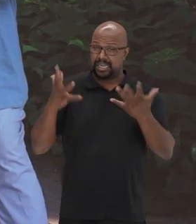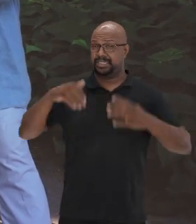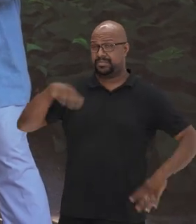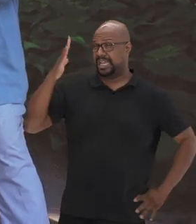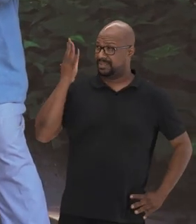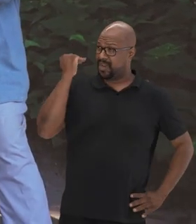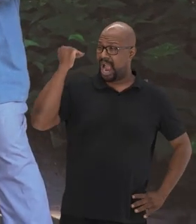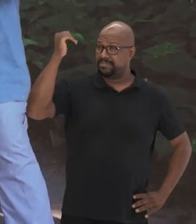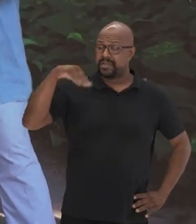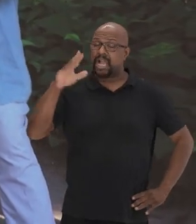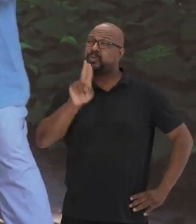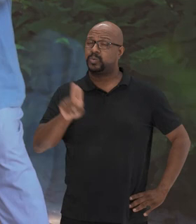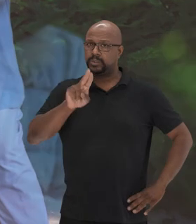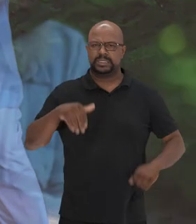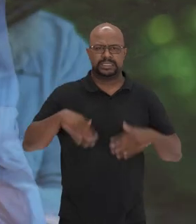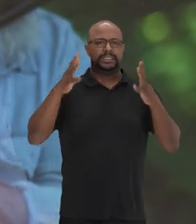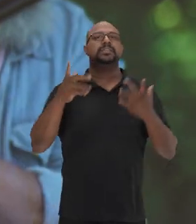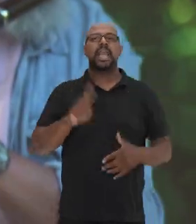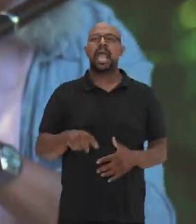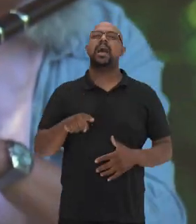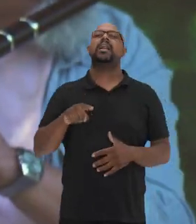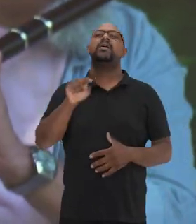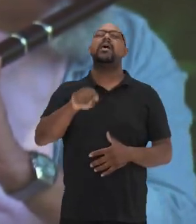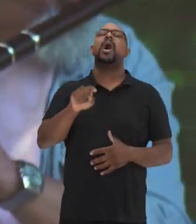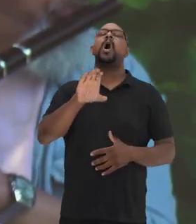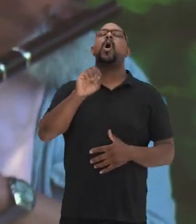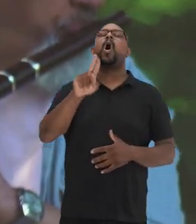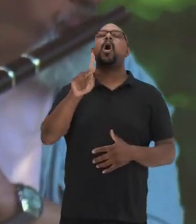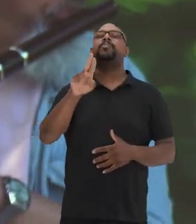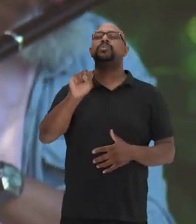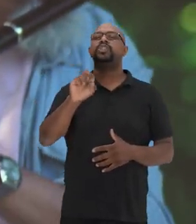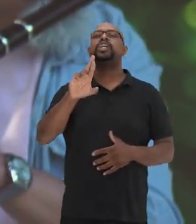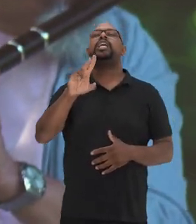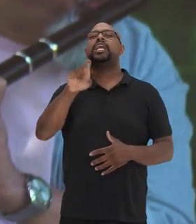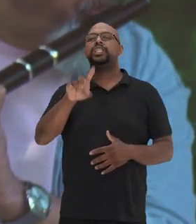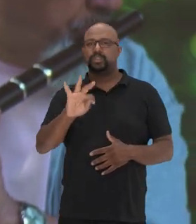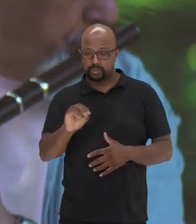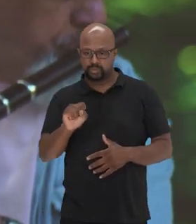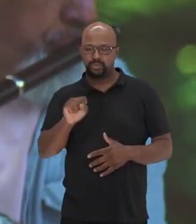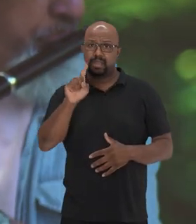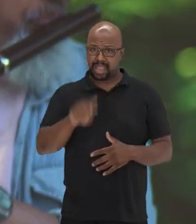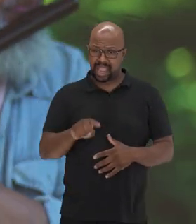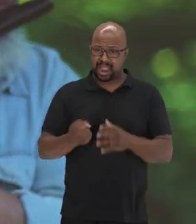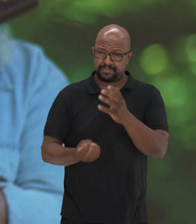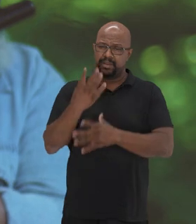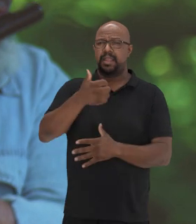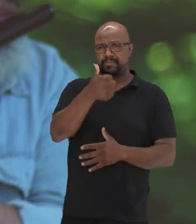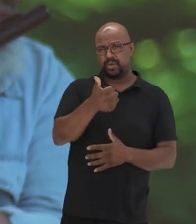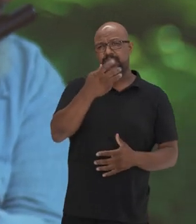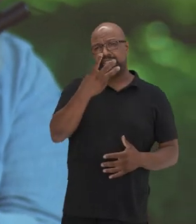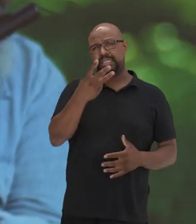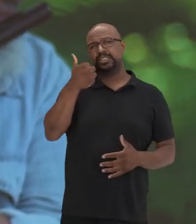conhecida e mais Festiva da Metrópole era o corpos tristes as primeiras notícias de sua realização surge em 1318